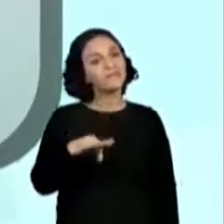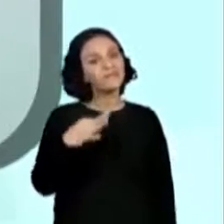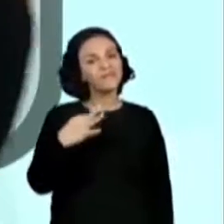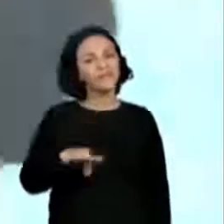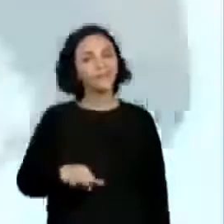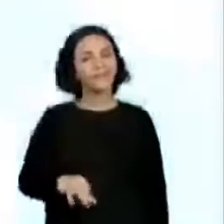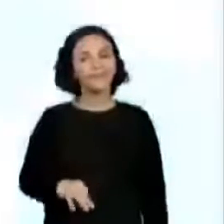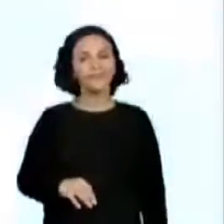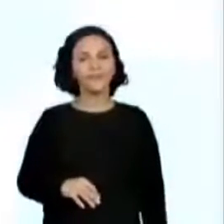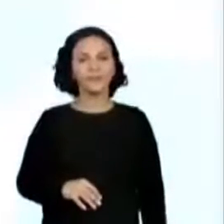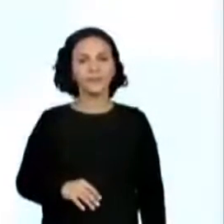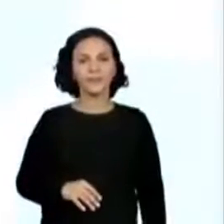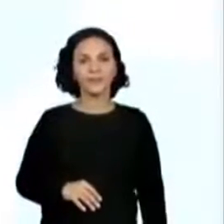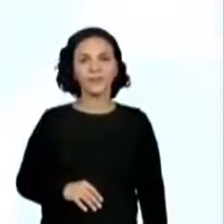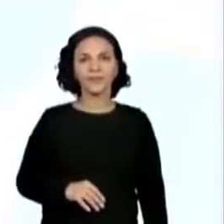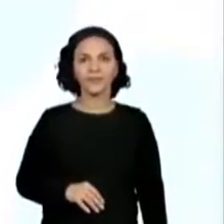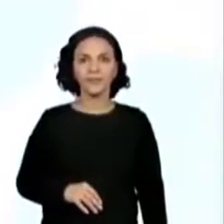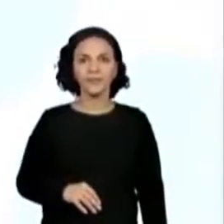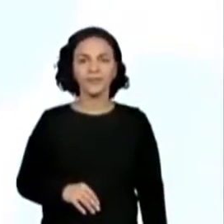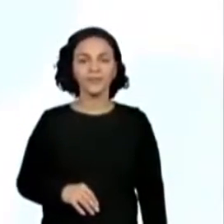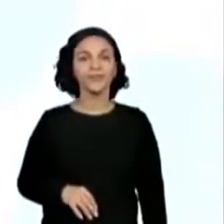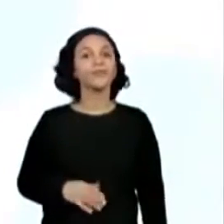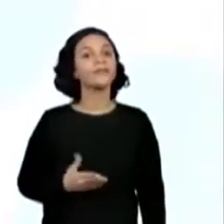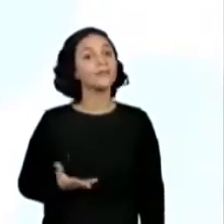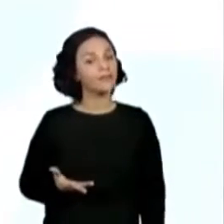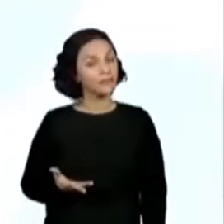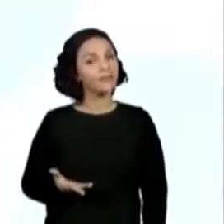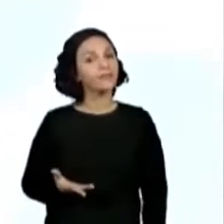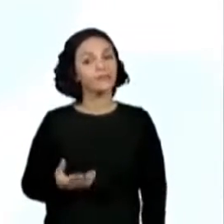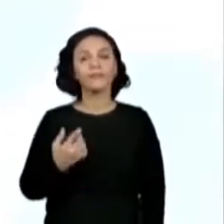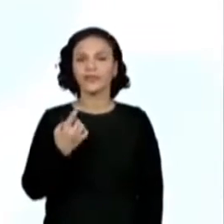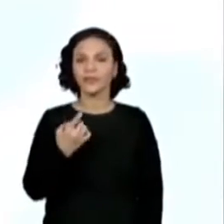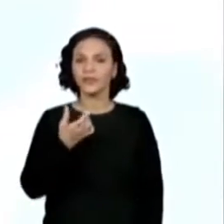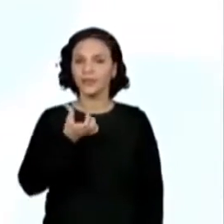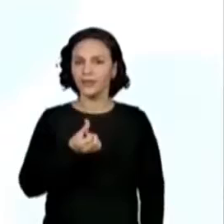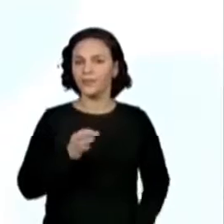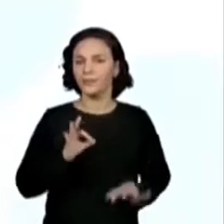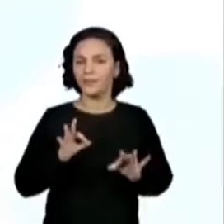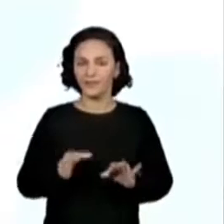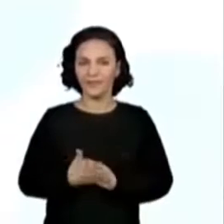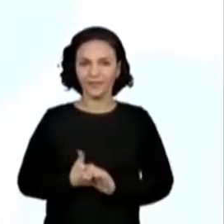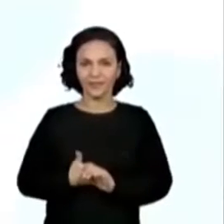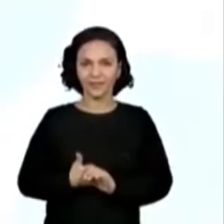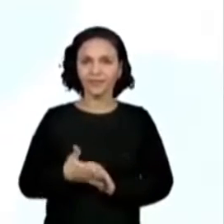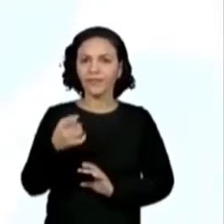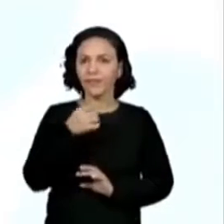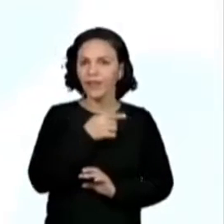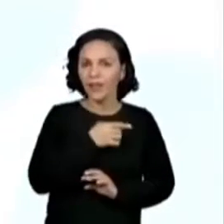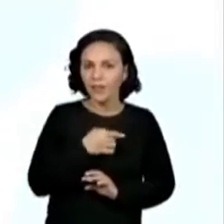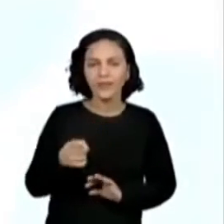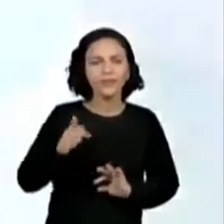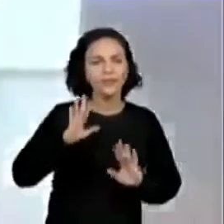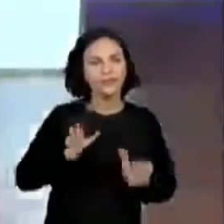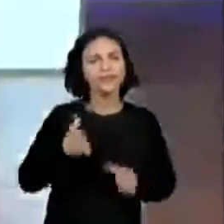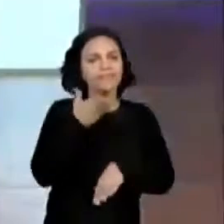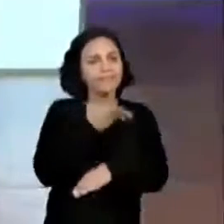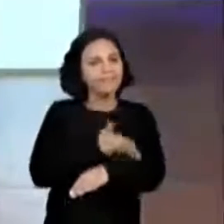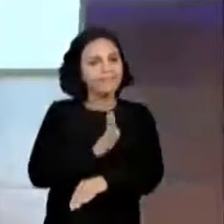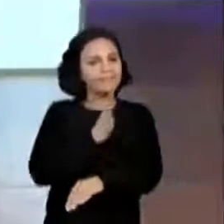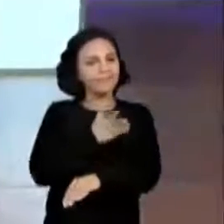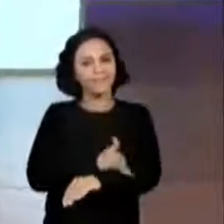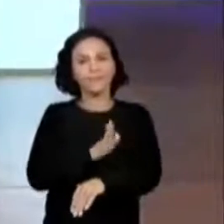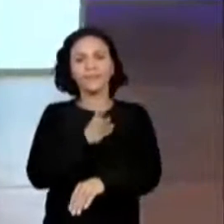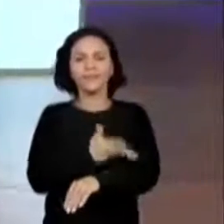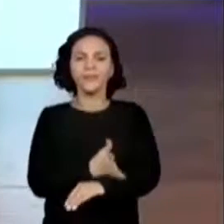1, 2, 3, 4, 5, 6, 7, 8, 9, 10, 11, 12, 13, 14, 15, 16. Então, vou colocar aqui do ladinho, ó, 16. Esta semana a gente treinou escrita, então dá para fazer